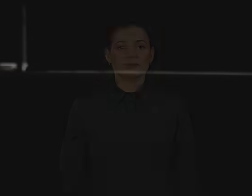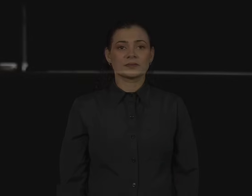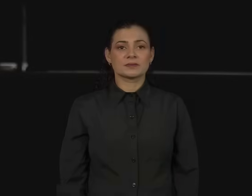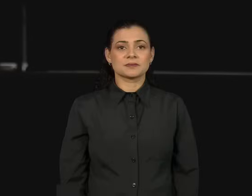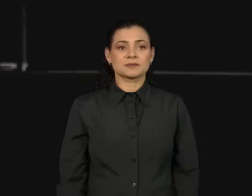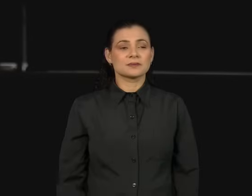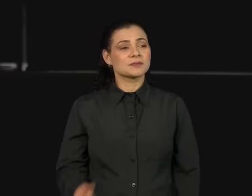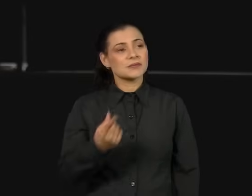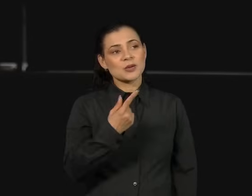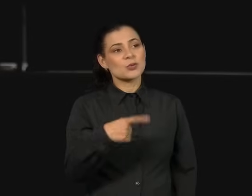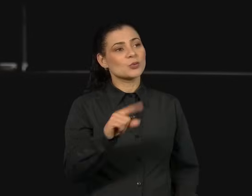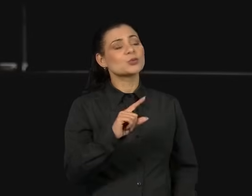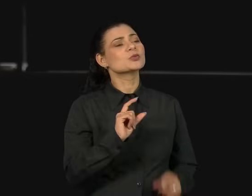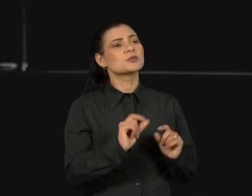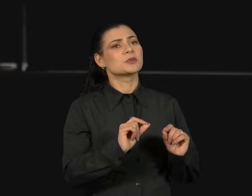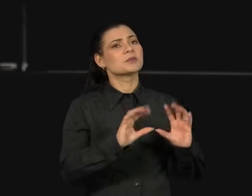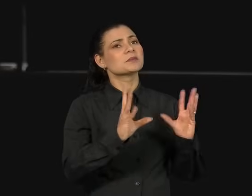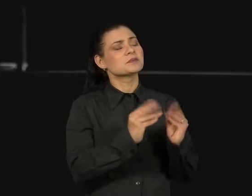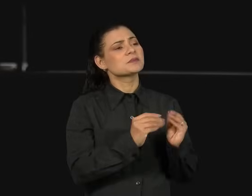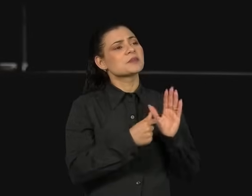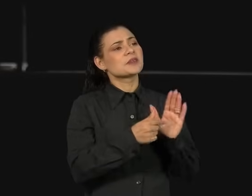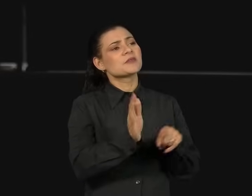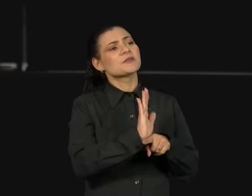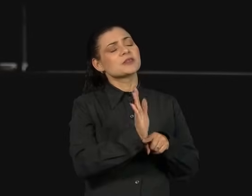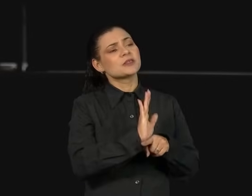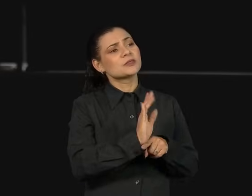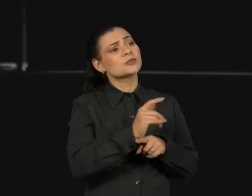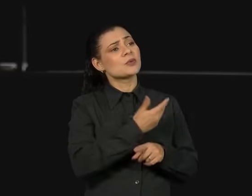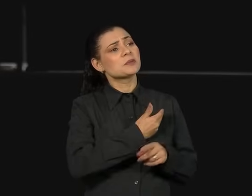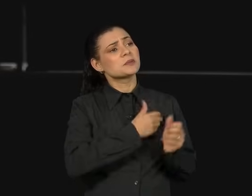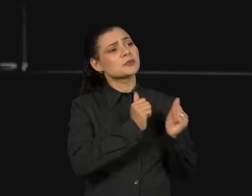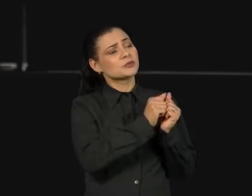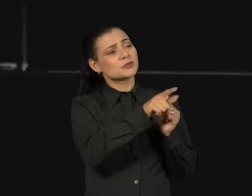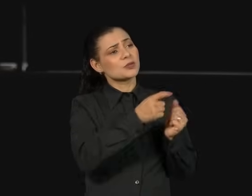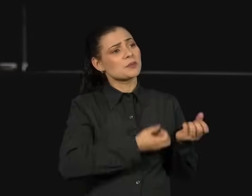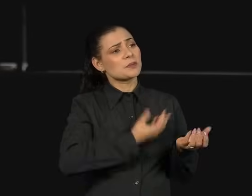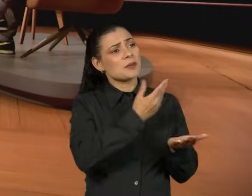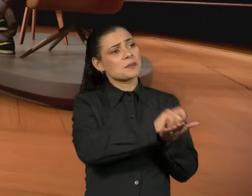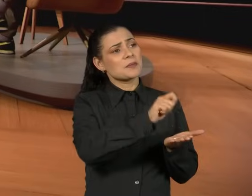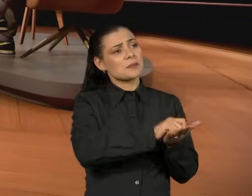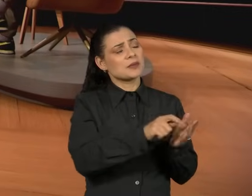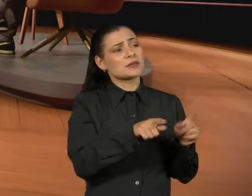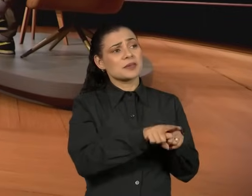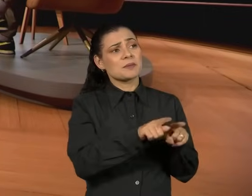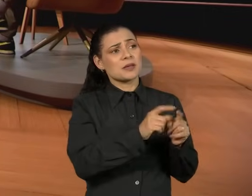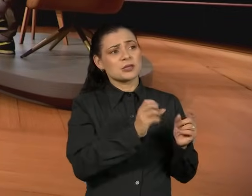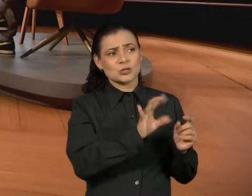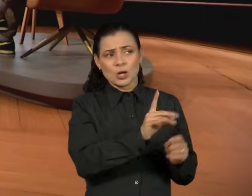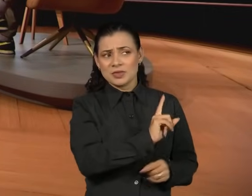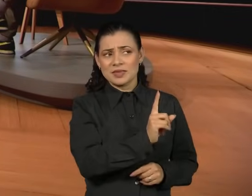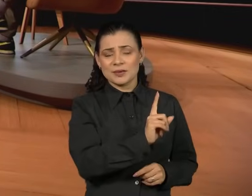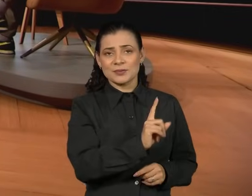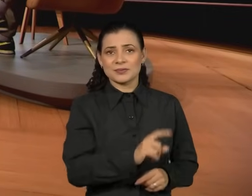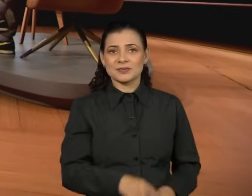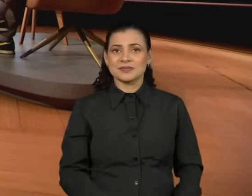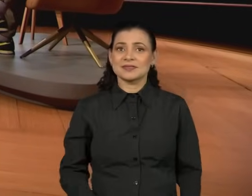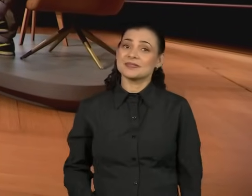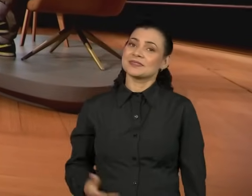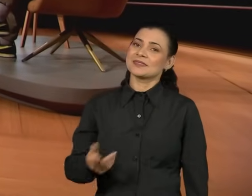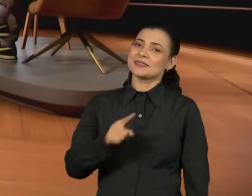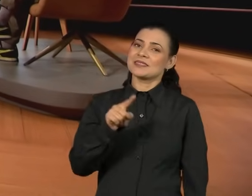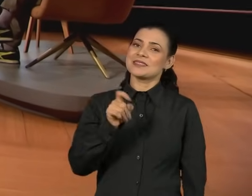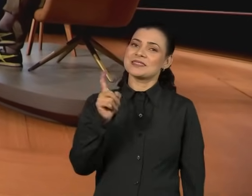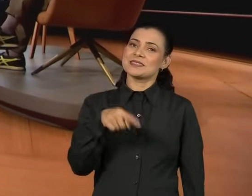Última mensagem para você de um companheiro constante, não só de composições, olha só. Zé Miguel